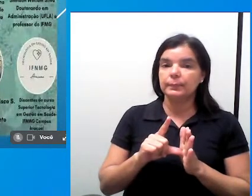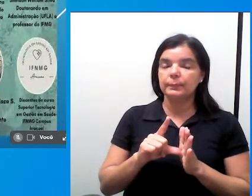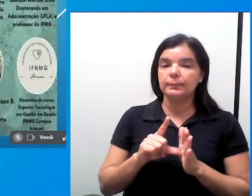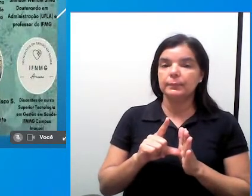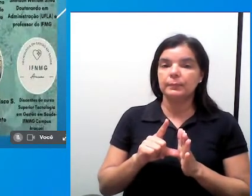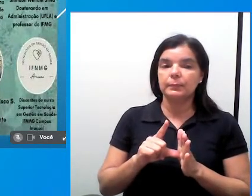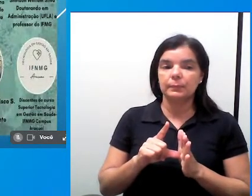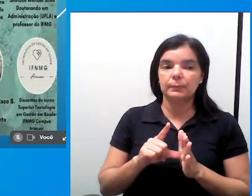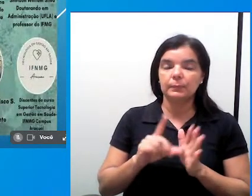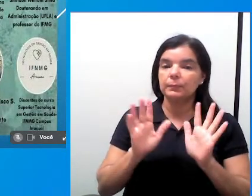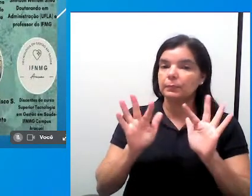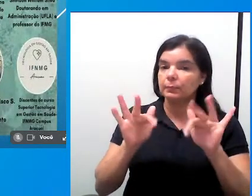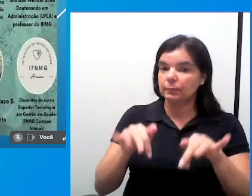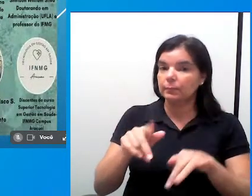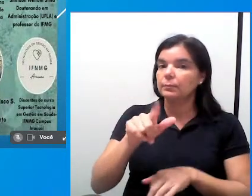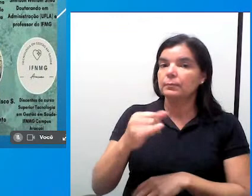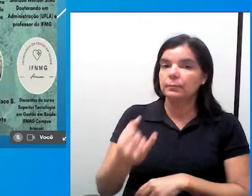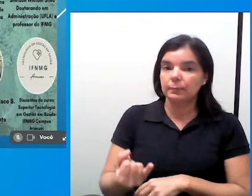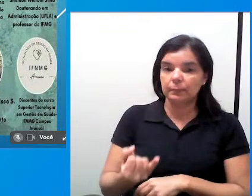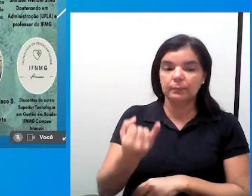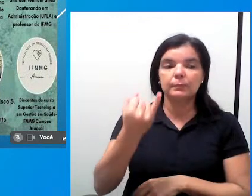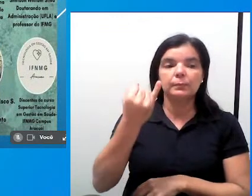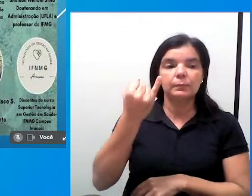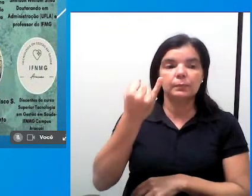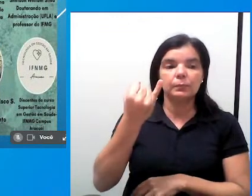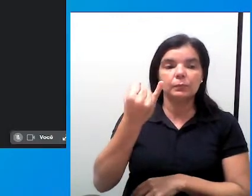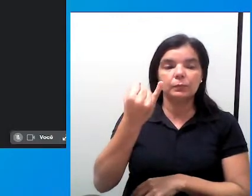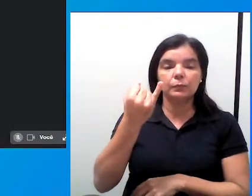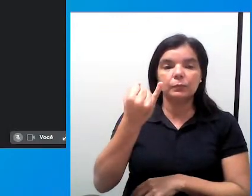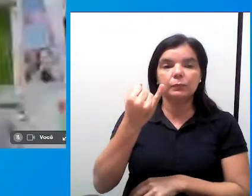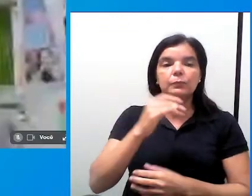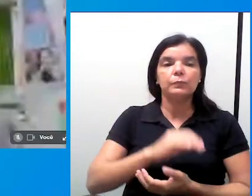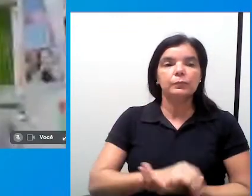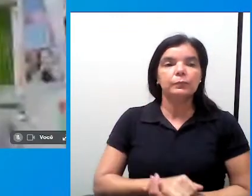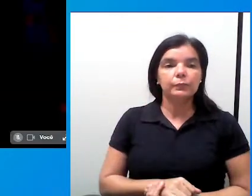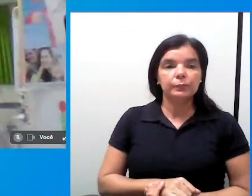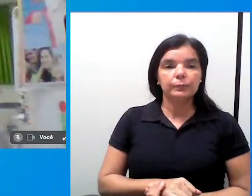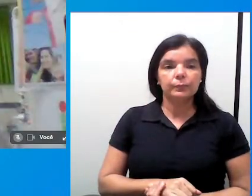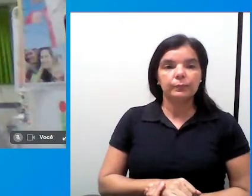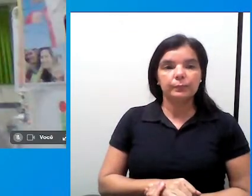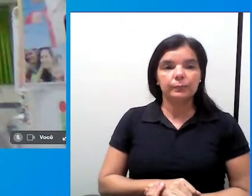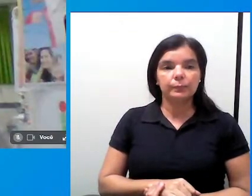de encerrar, eu acho que é importante, deixa eu interromper aqui o meu compartilhamento,